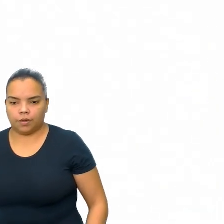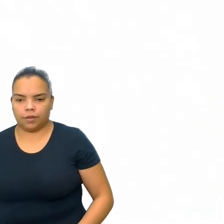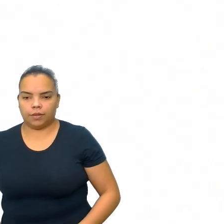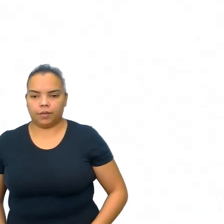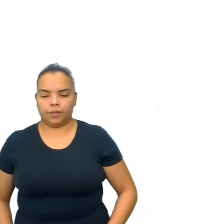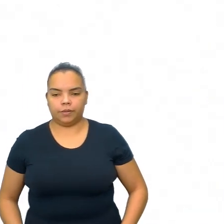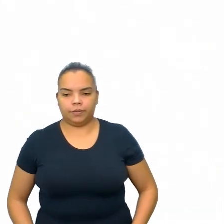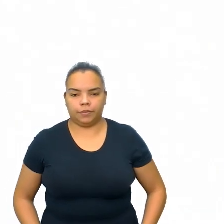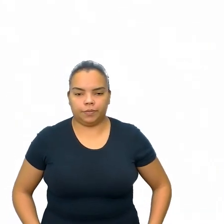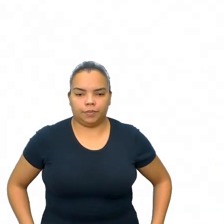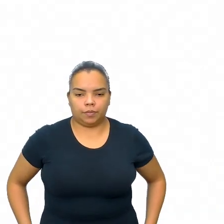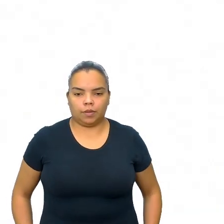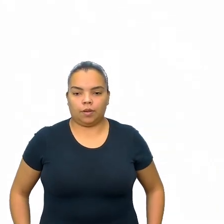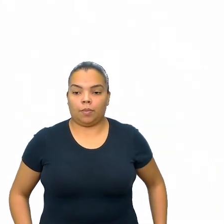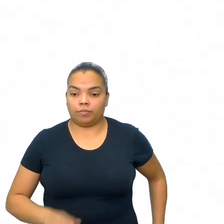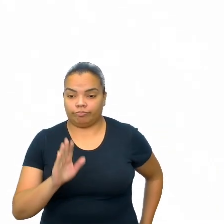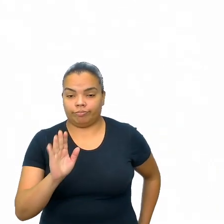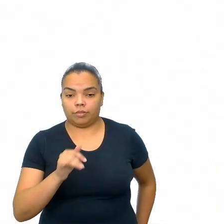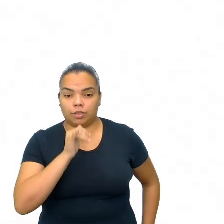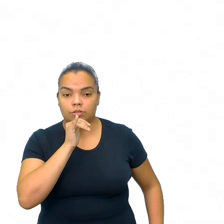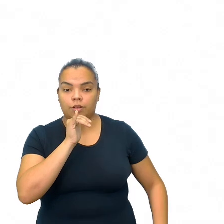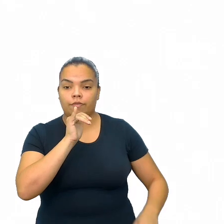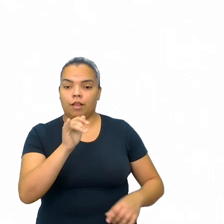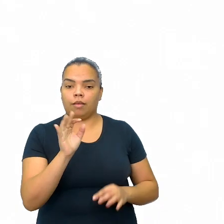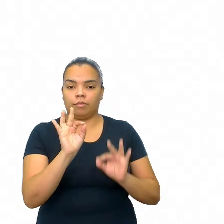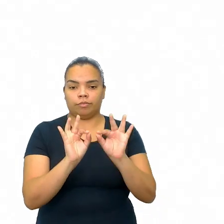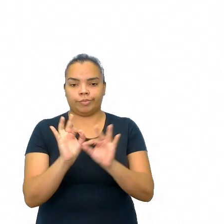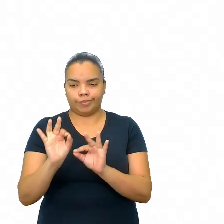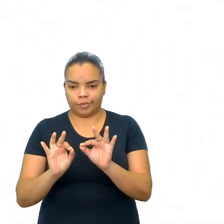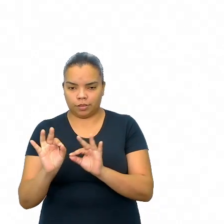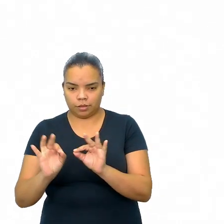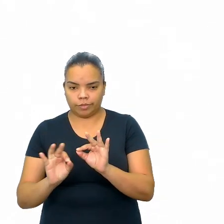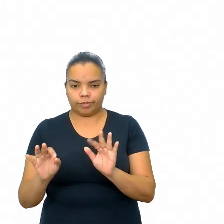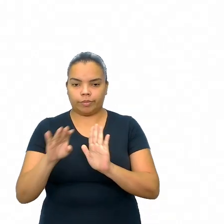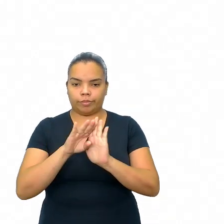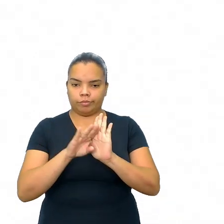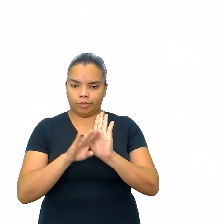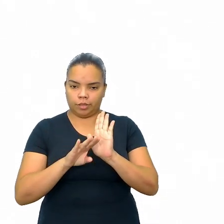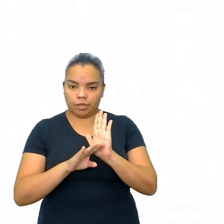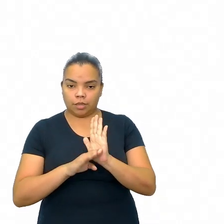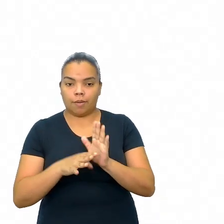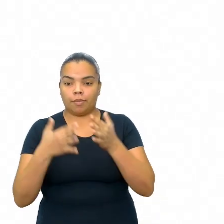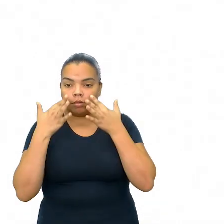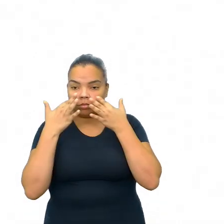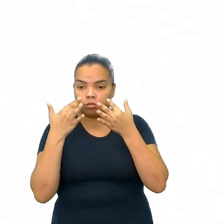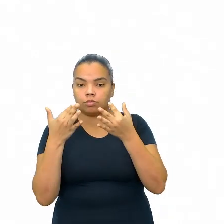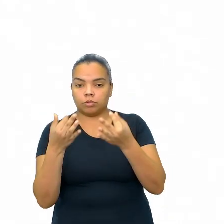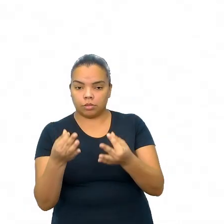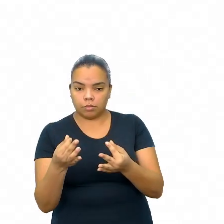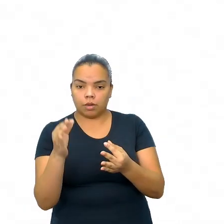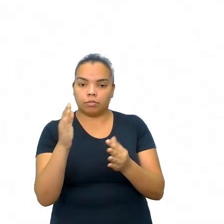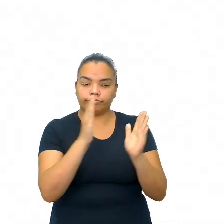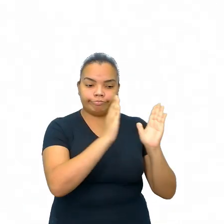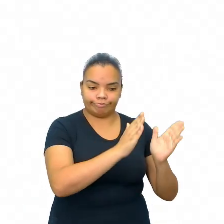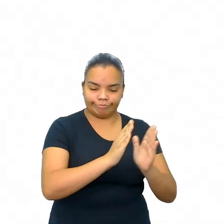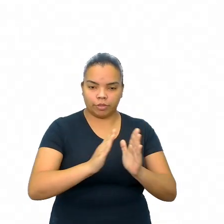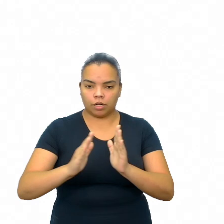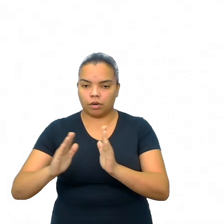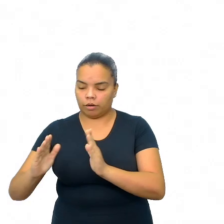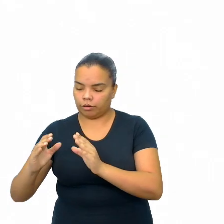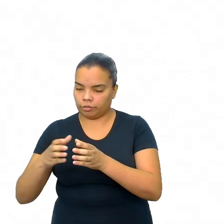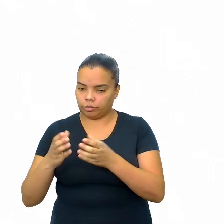como eu já disse, para a construção dessa lista, é importante observar qual a ordem de grandeza que está